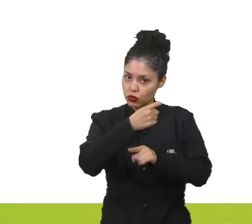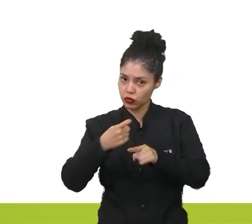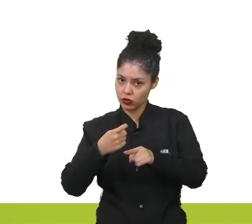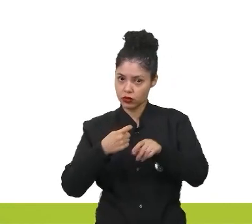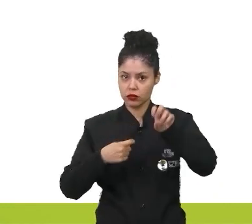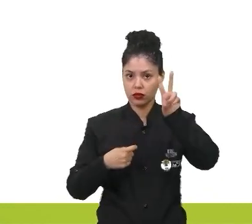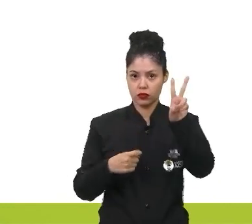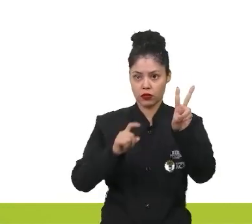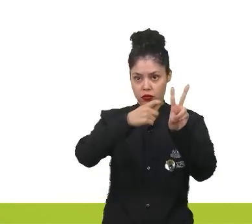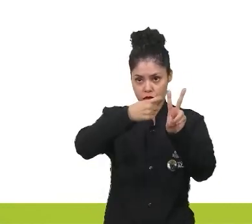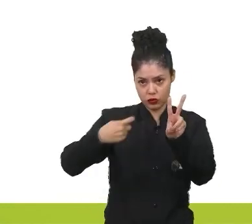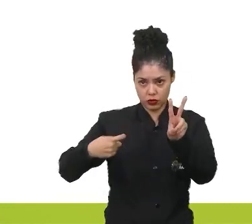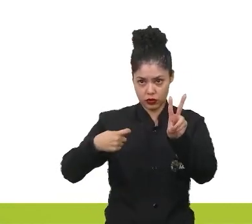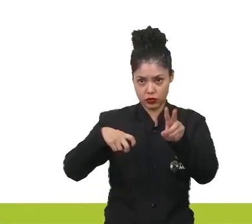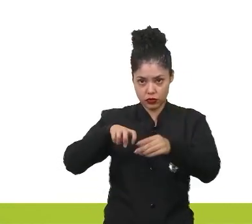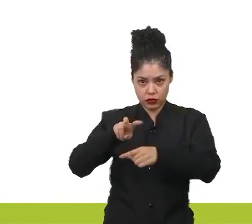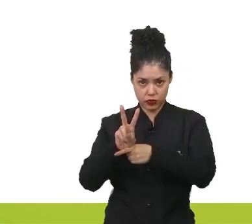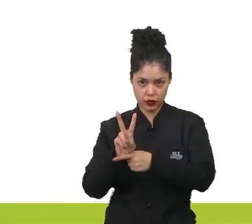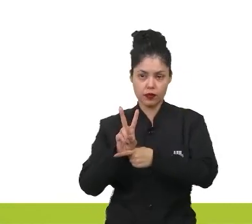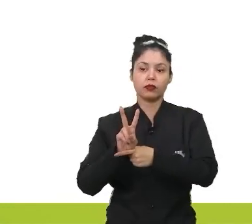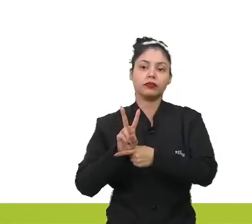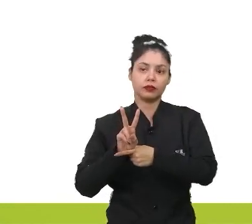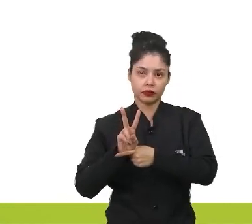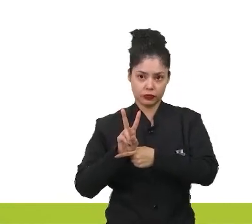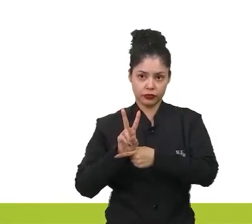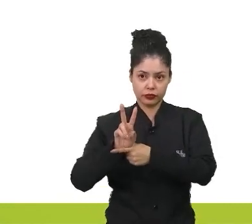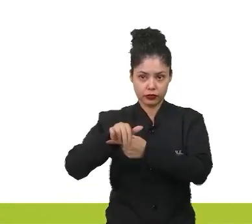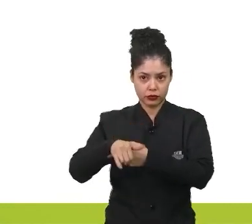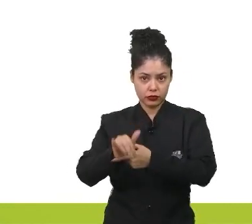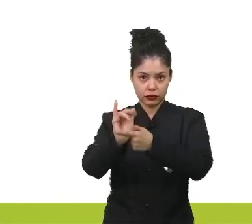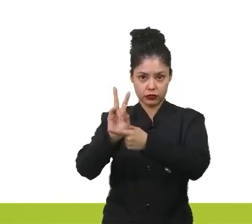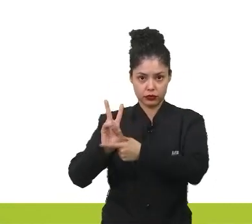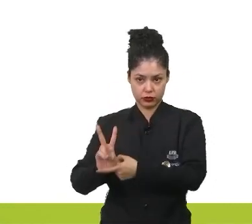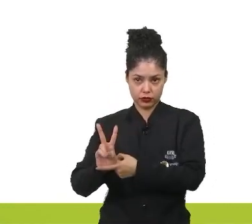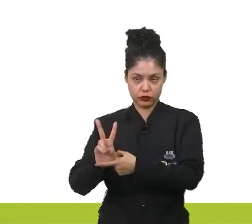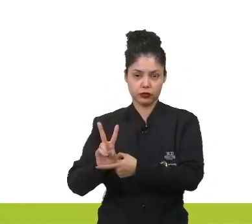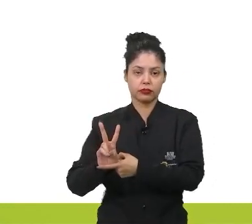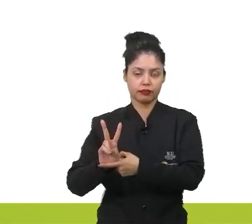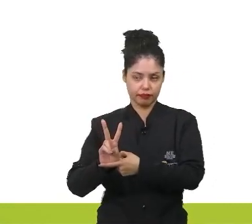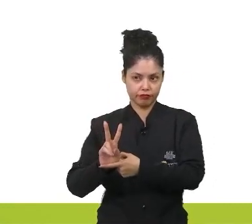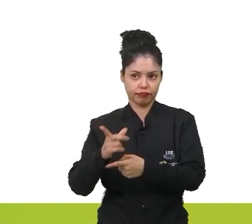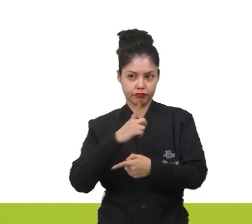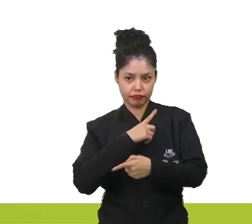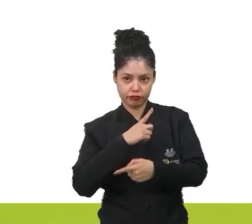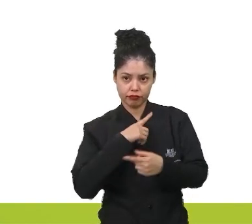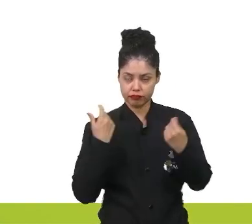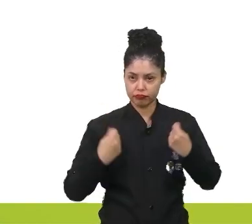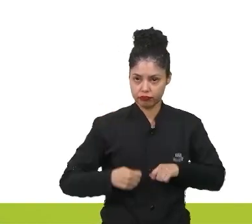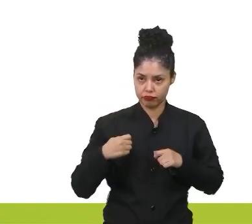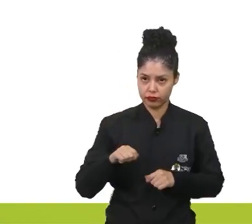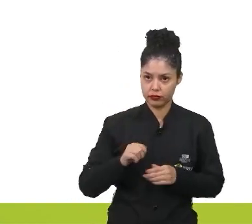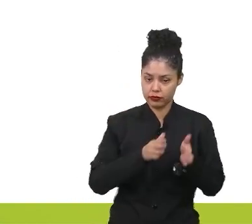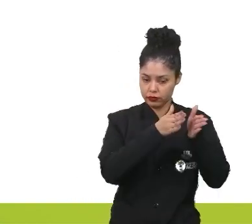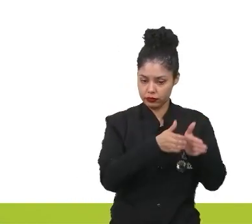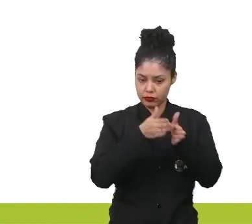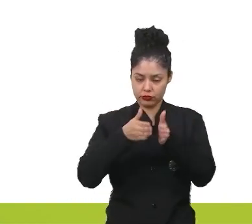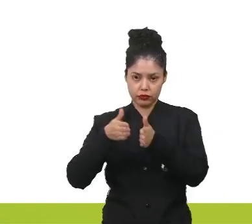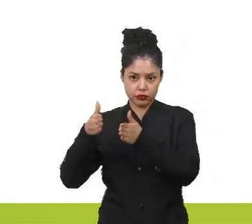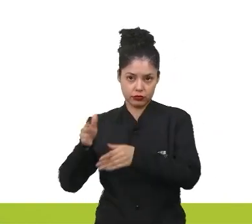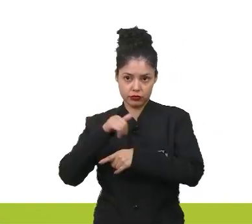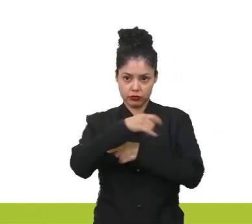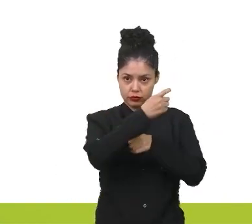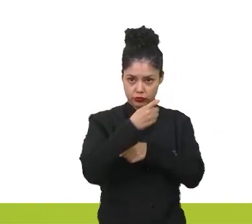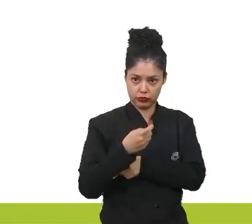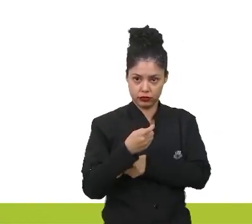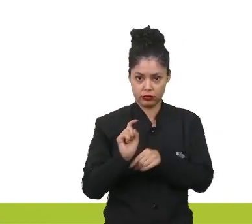vértice, lembrando que numa coordenada ou num par ordenado, o x e o y têm necessariamente essa ordem, x primeiro e